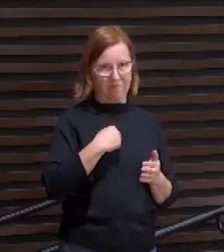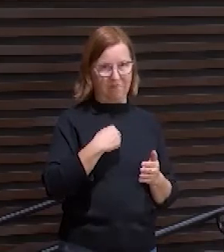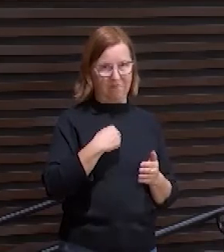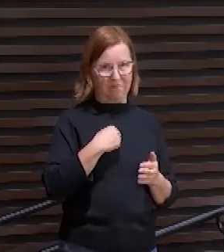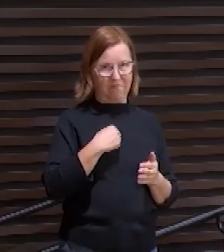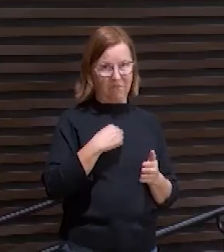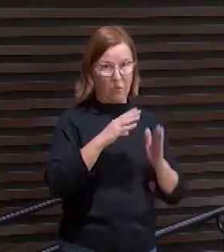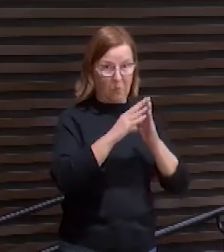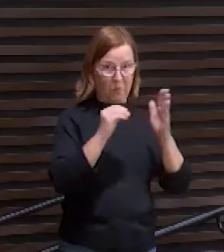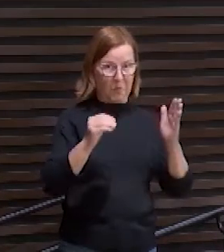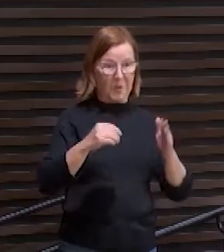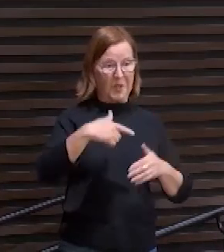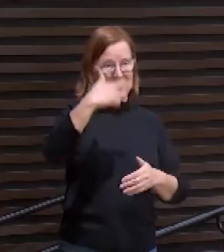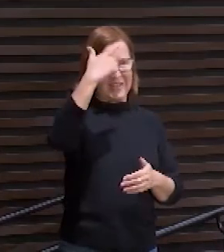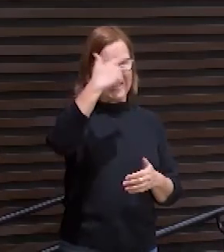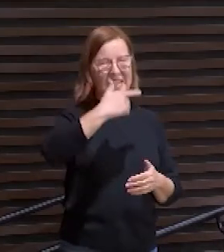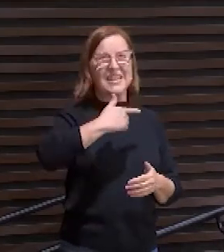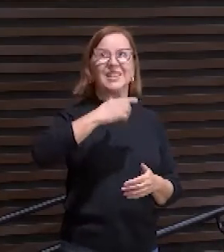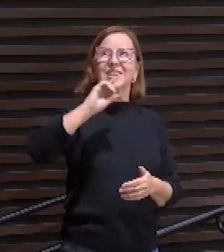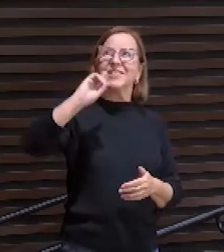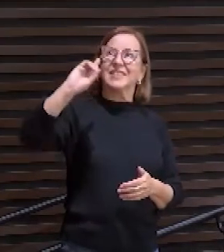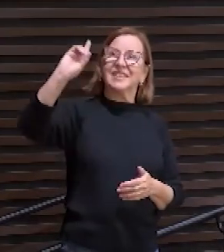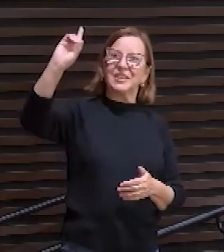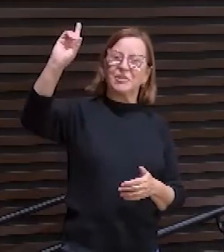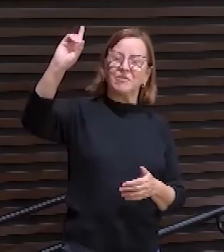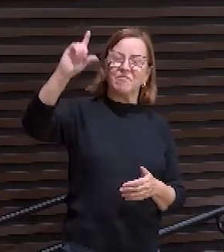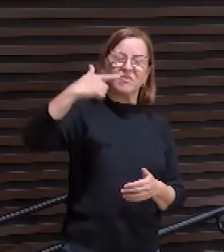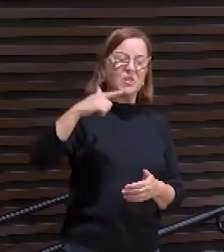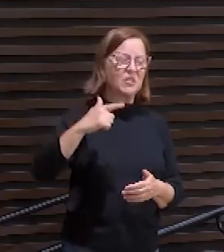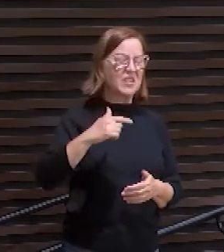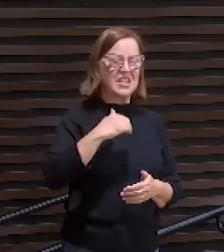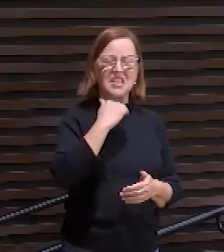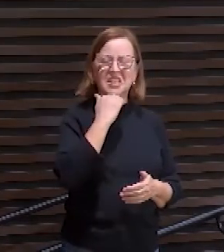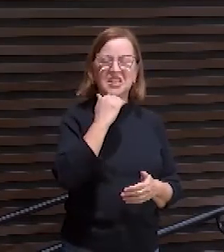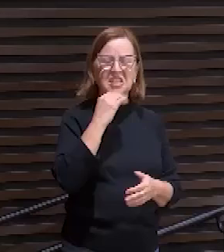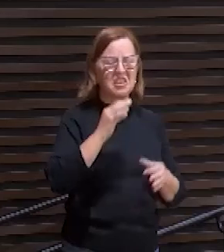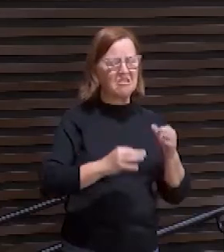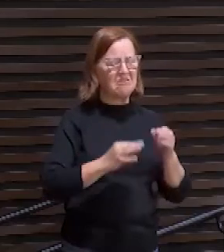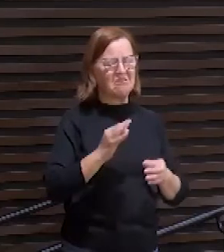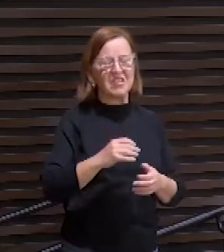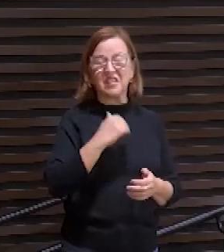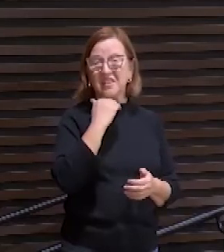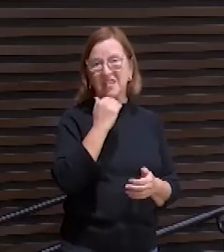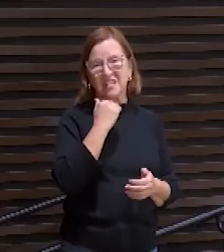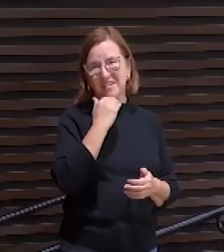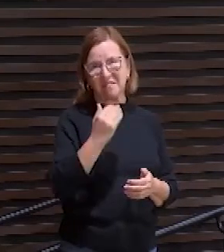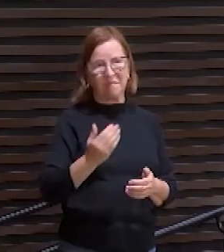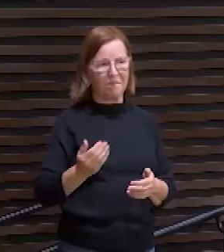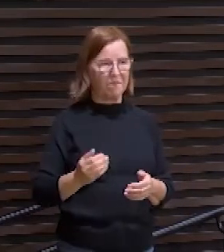Deus. Não há nenhum justo, nenhum sequer.